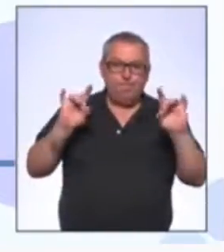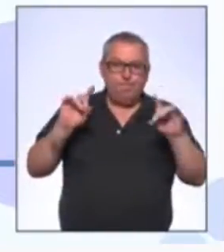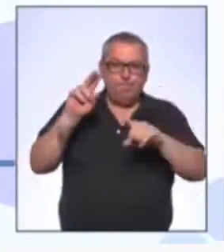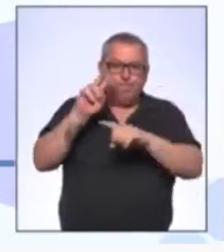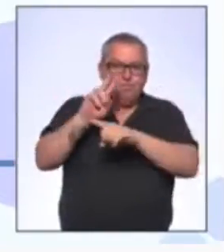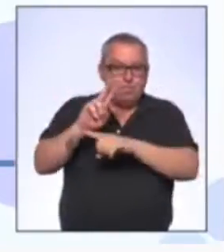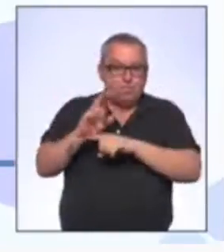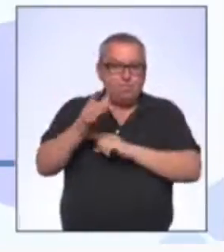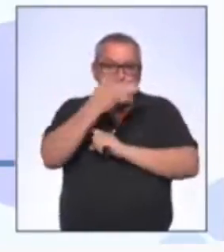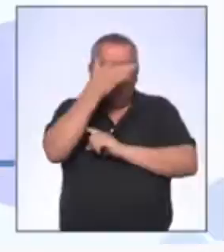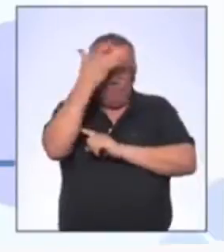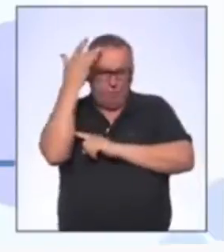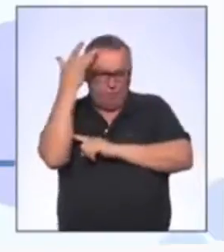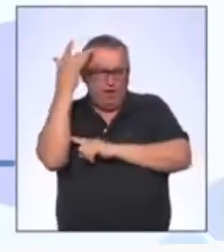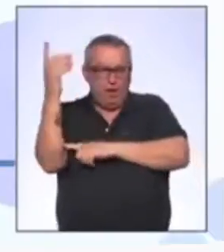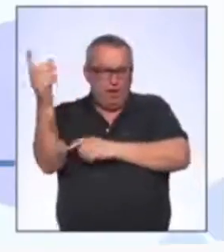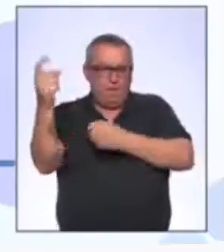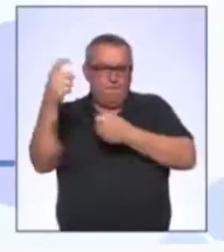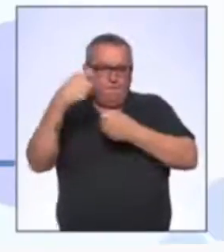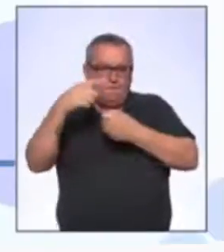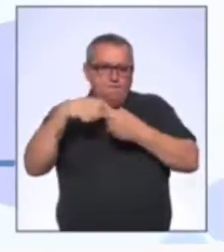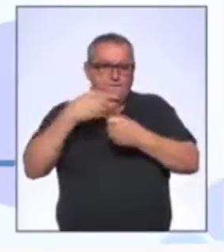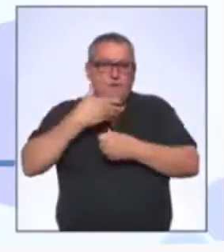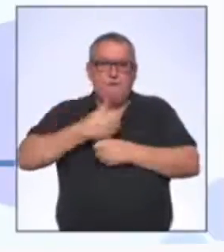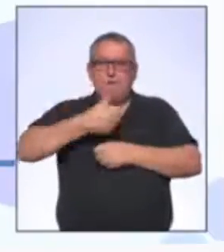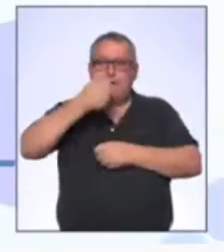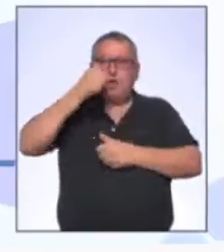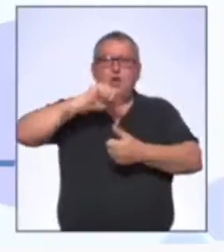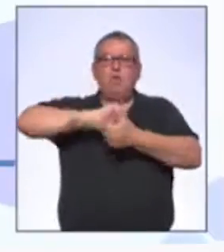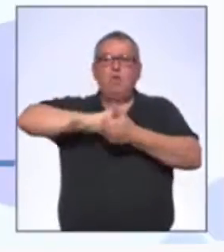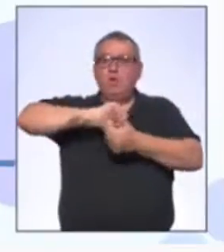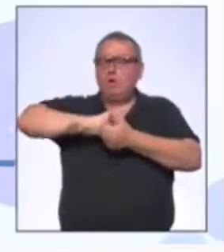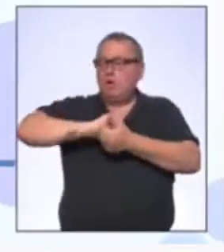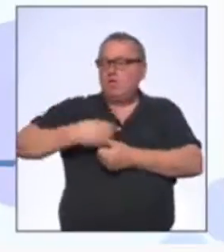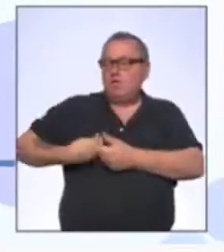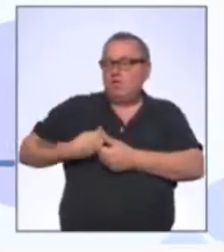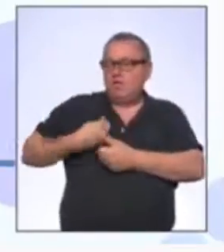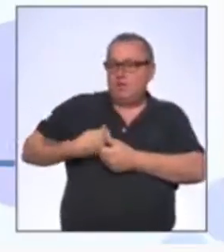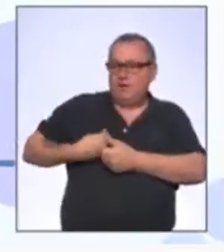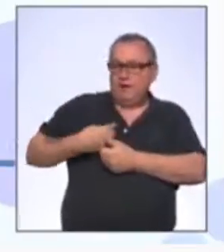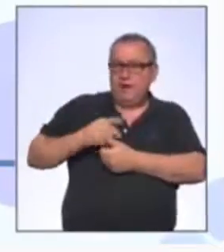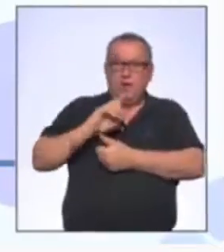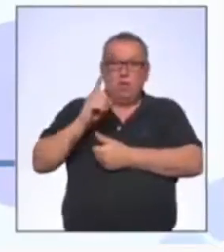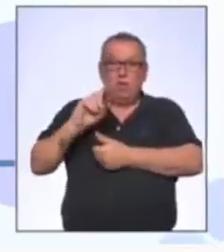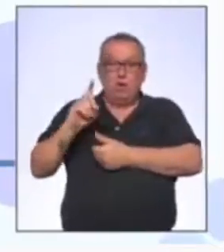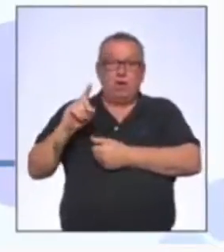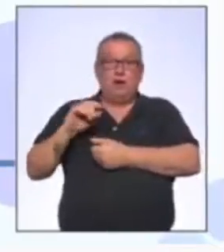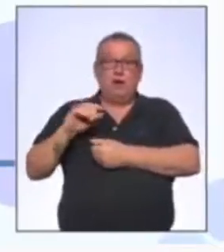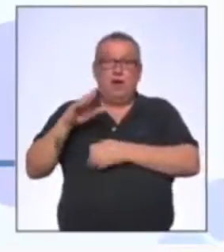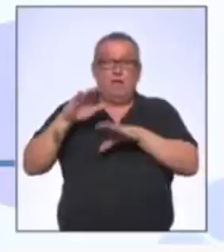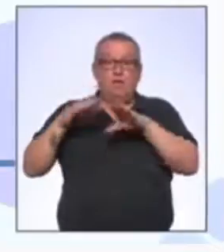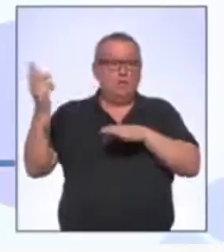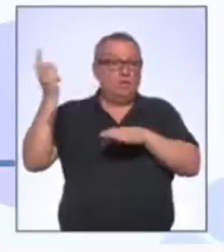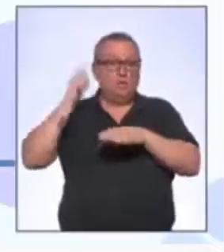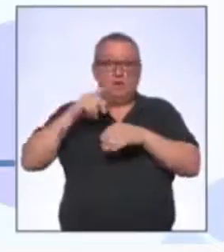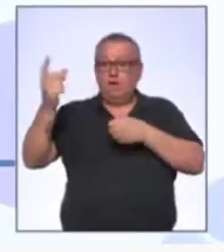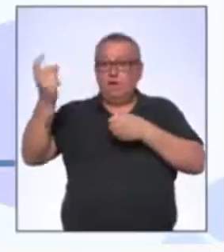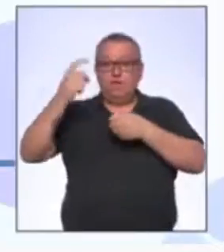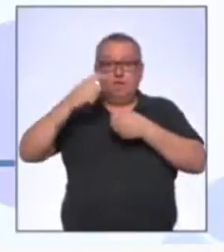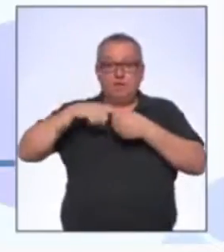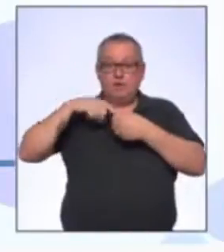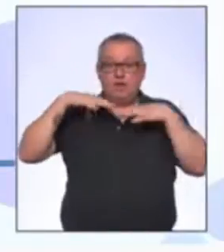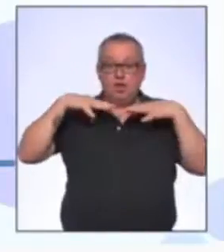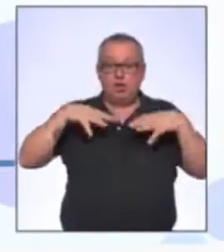que cuidam das pessoas para que elas voltem a melhorar a qualidade de vida não que muitas elas não consegue voltar na sua